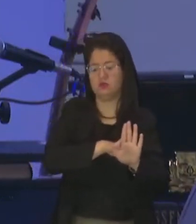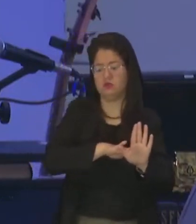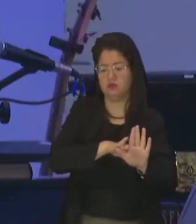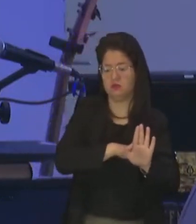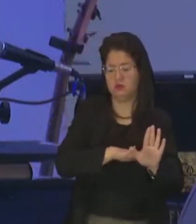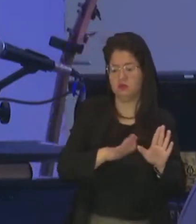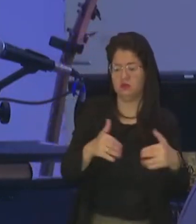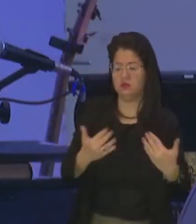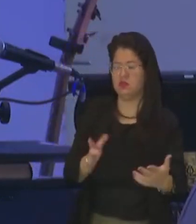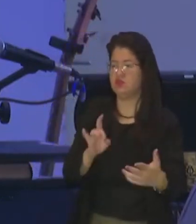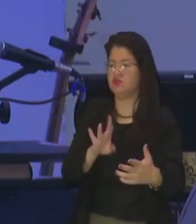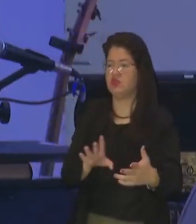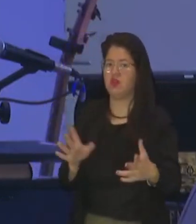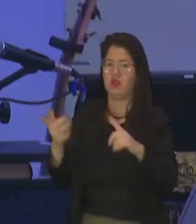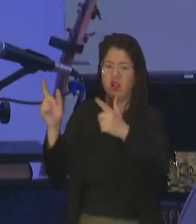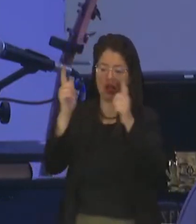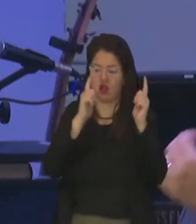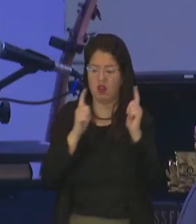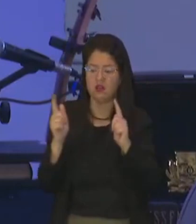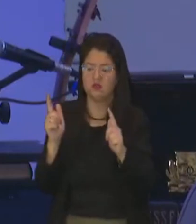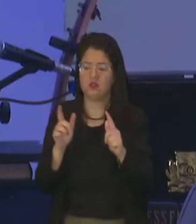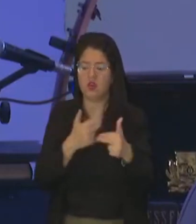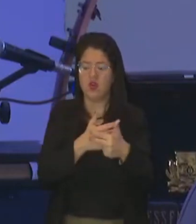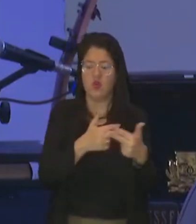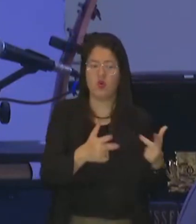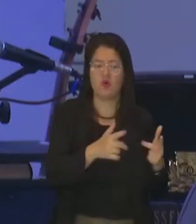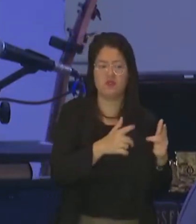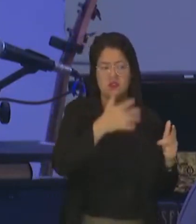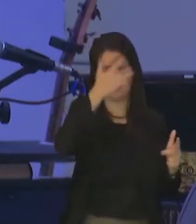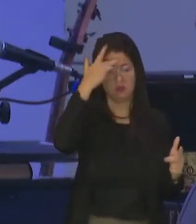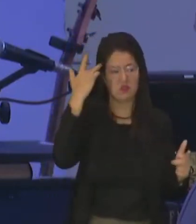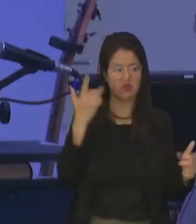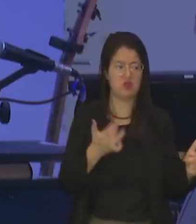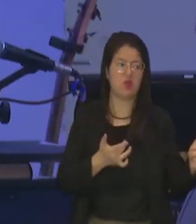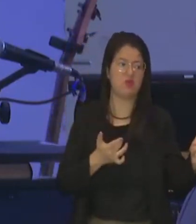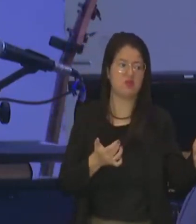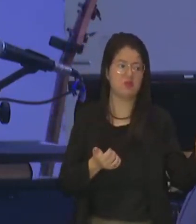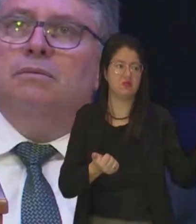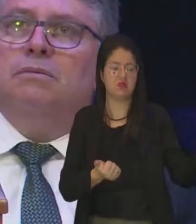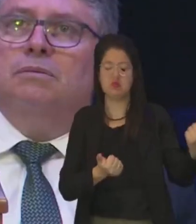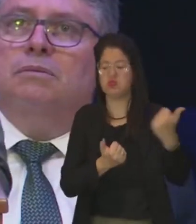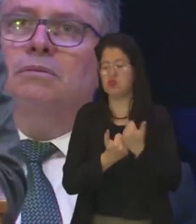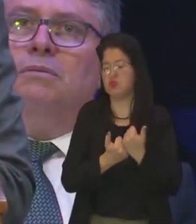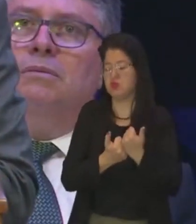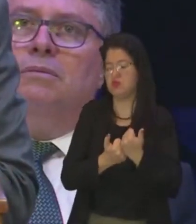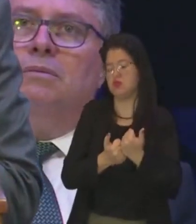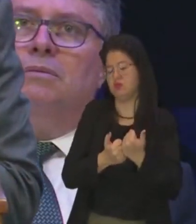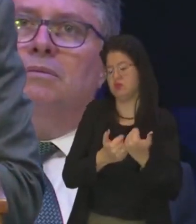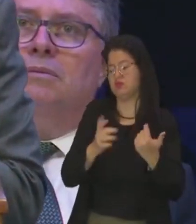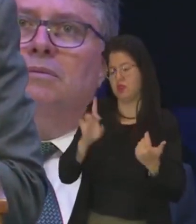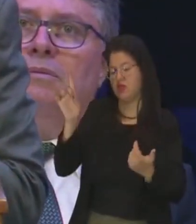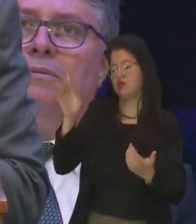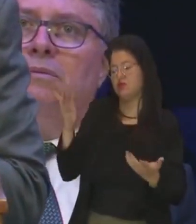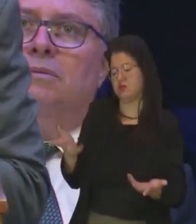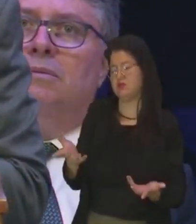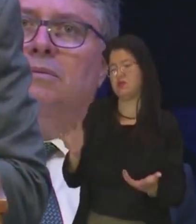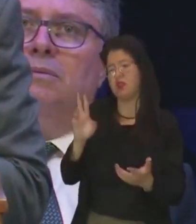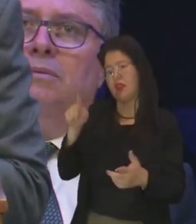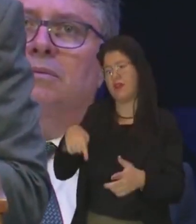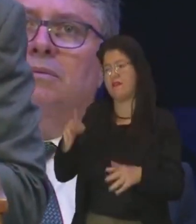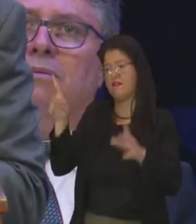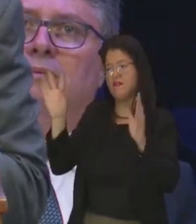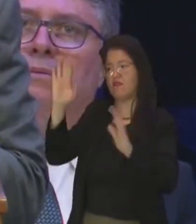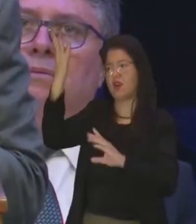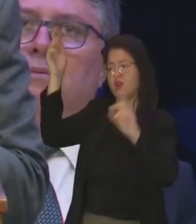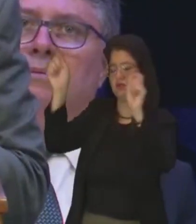consumismo, entretenimento, tudo aquilo que substitui o lugar de Deus na sua vida, na minha vida, se torna um ídolo. Então o texto vai